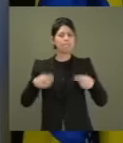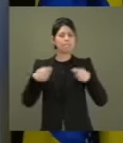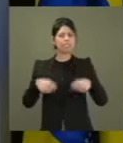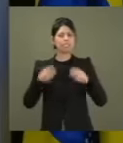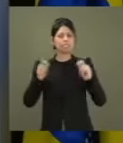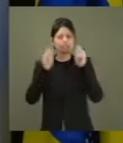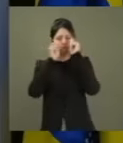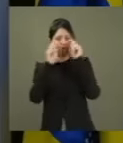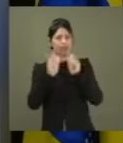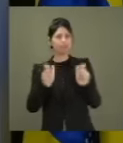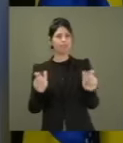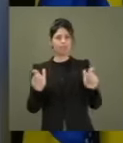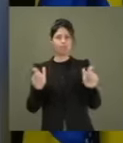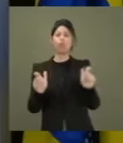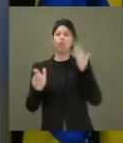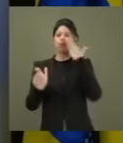situação